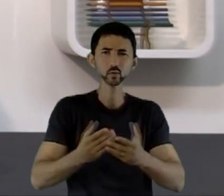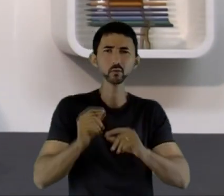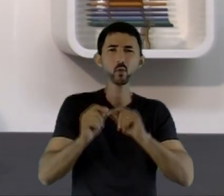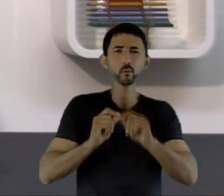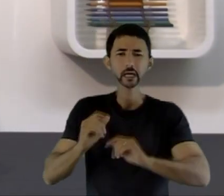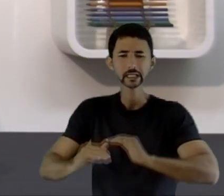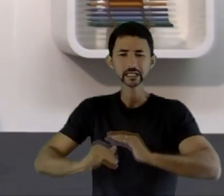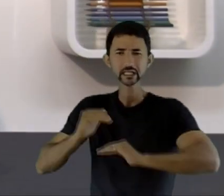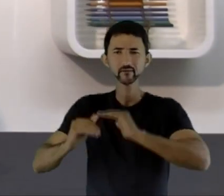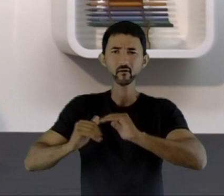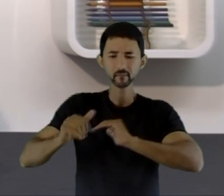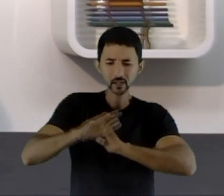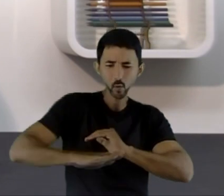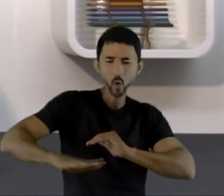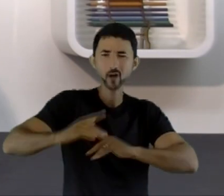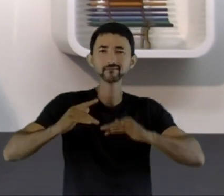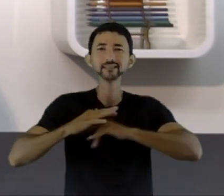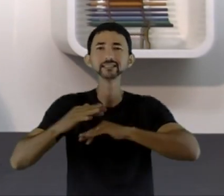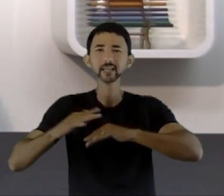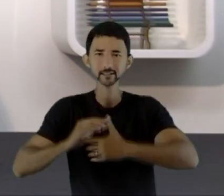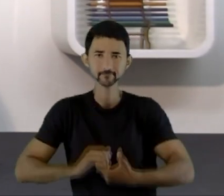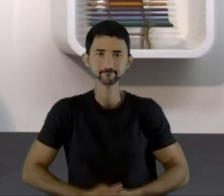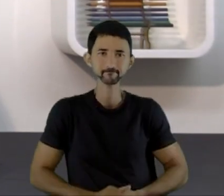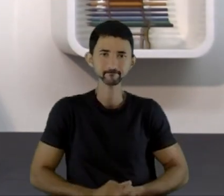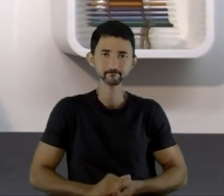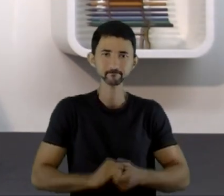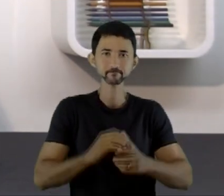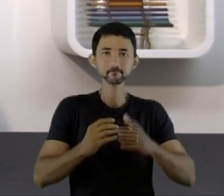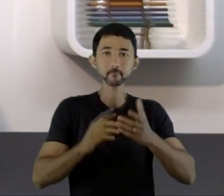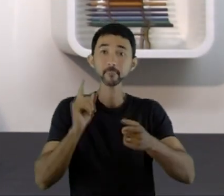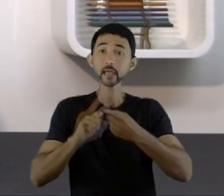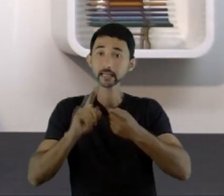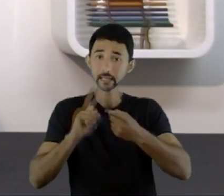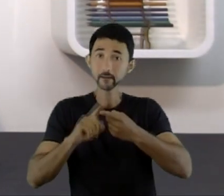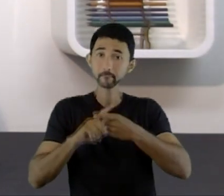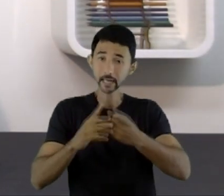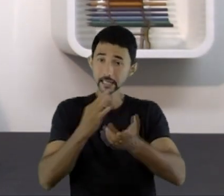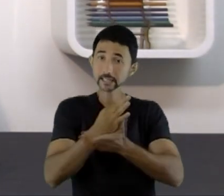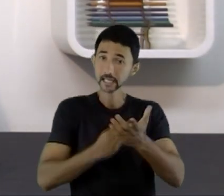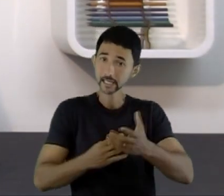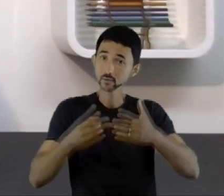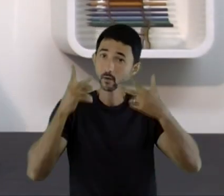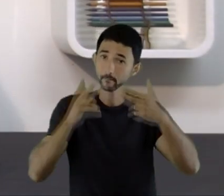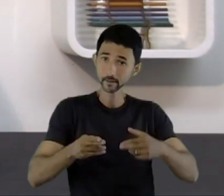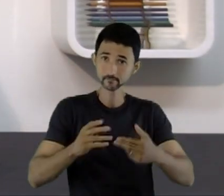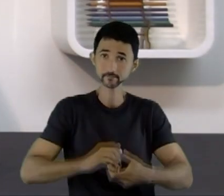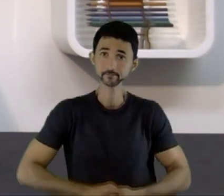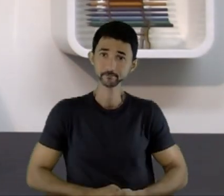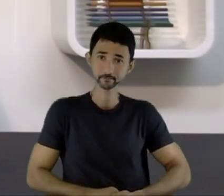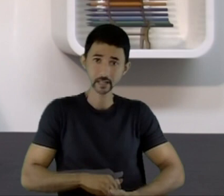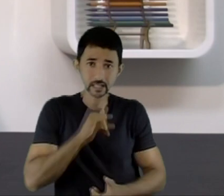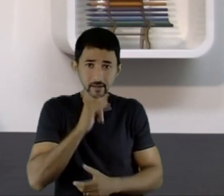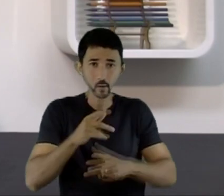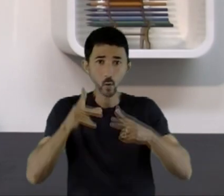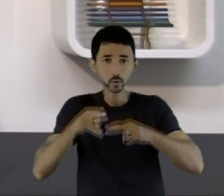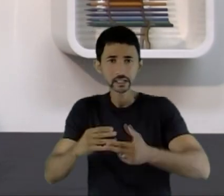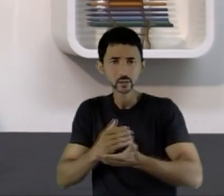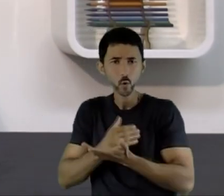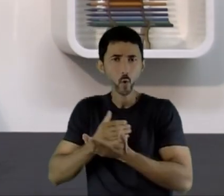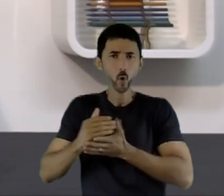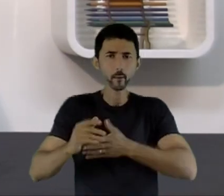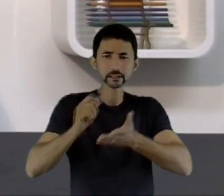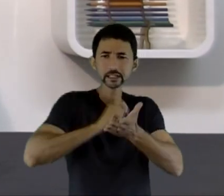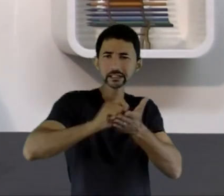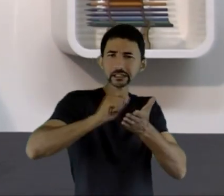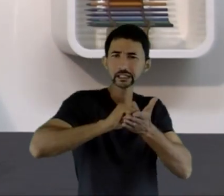é o desenvolvimento de uma cidade? Com o texto acontece a mesma coisa. O texto, quando nós começamos a